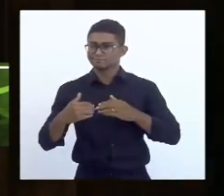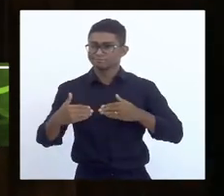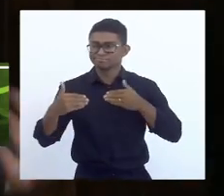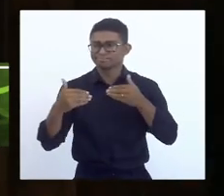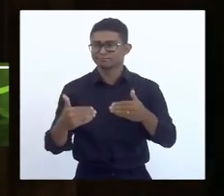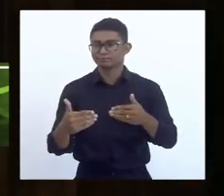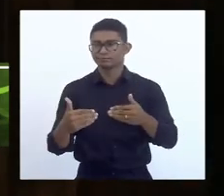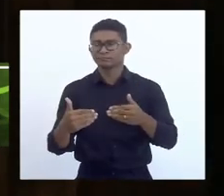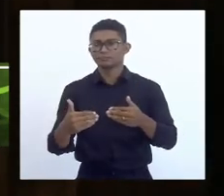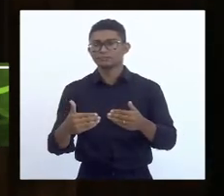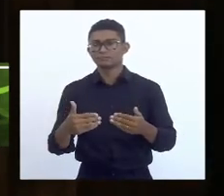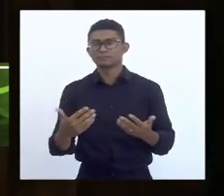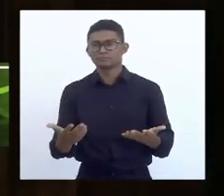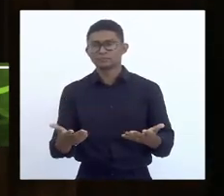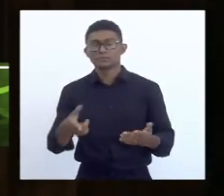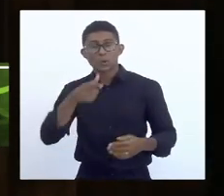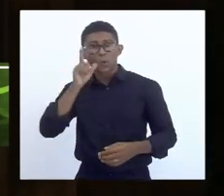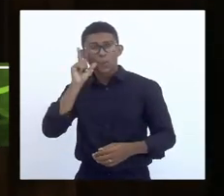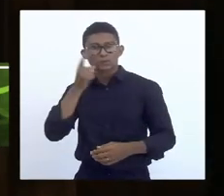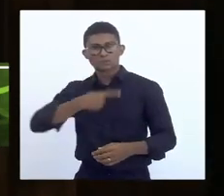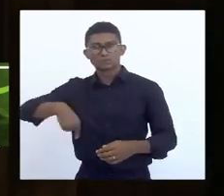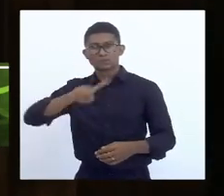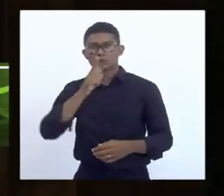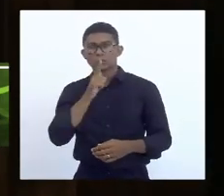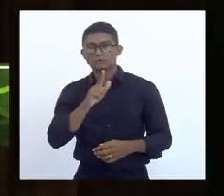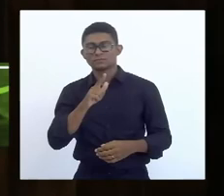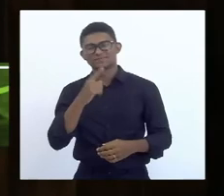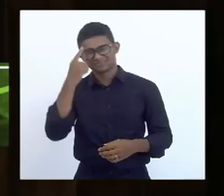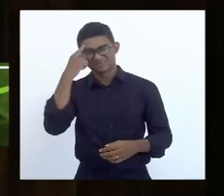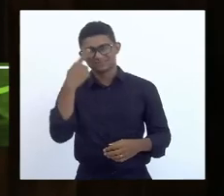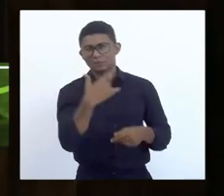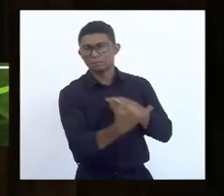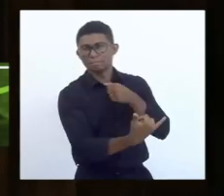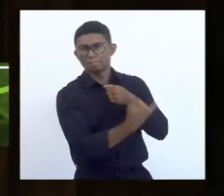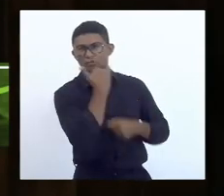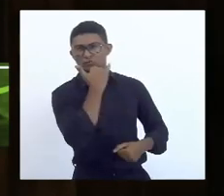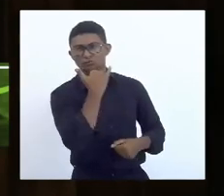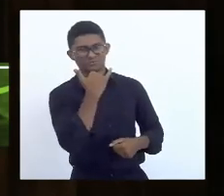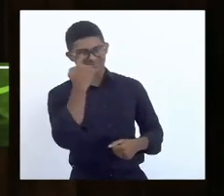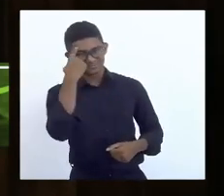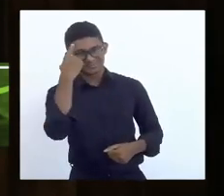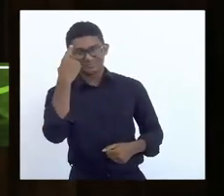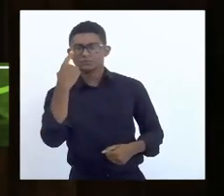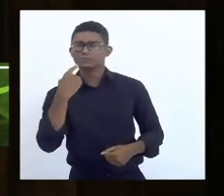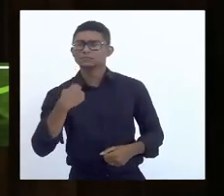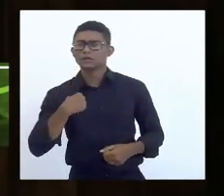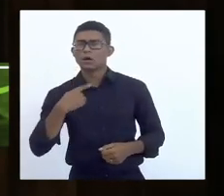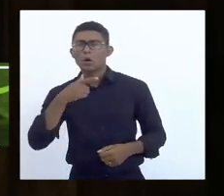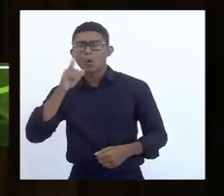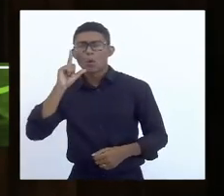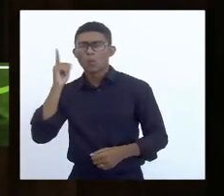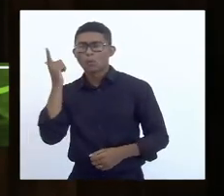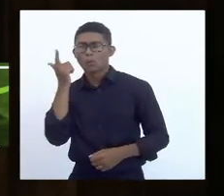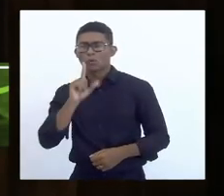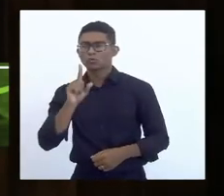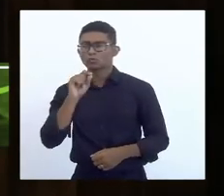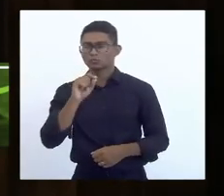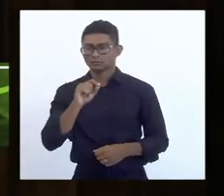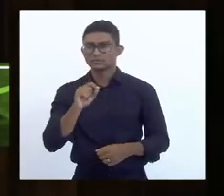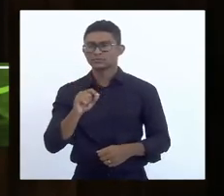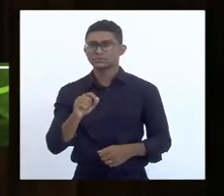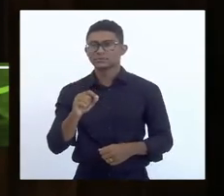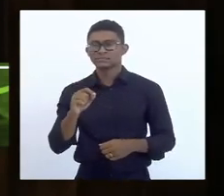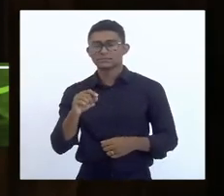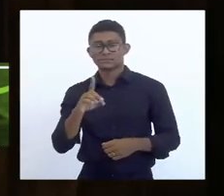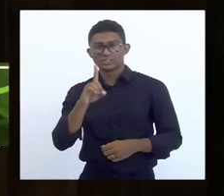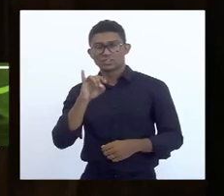Ontem, comemorar aqui, a gente aprovou, apesar dessa traição, por exemplo, na posse, ontem a gente aprovou o programa de dignidade menstrual em